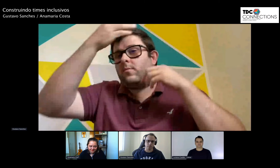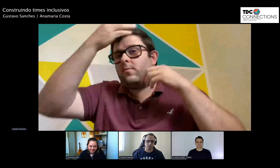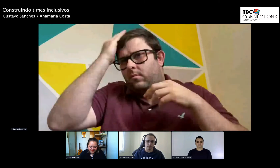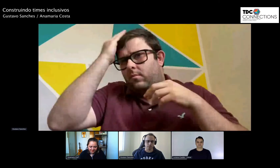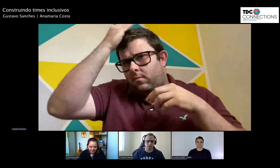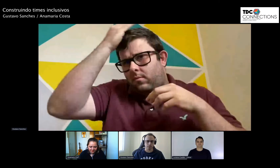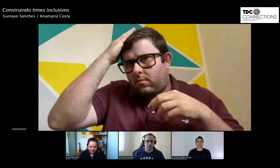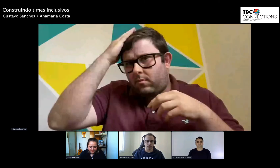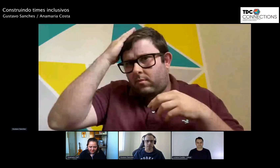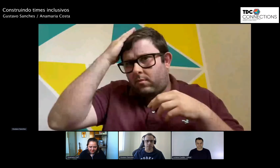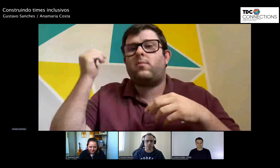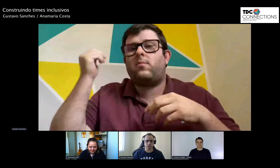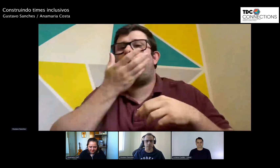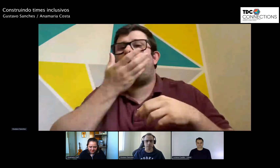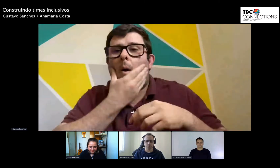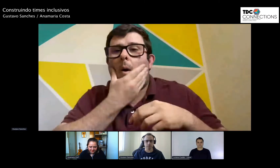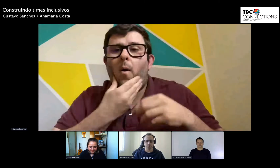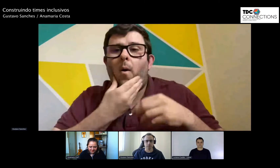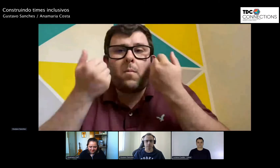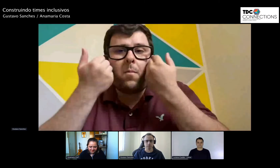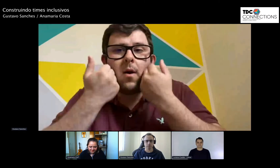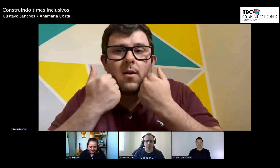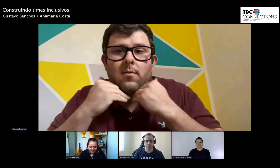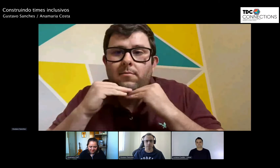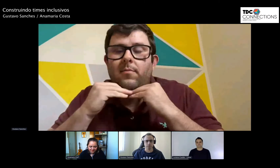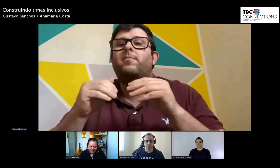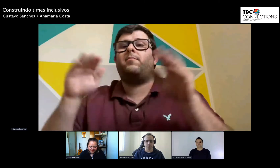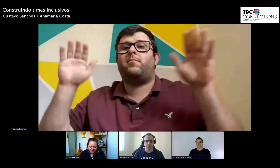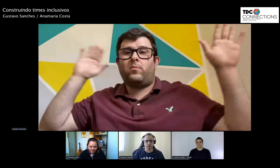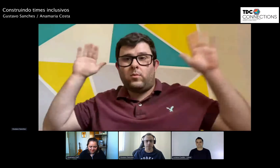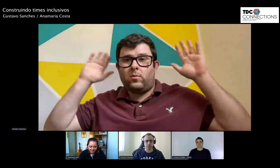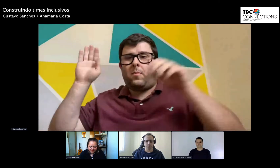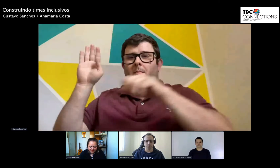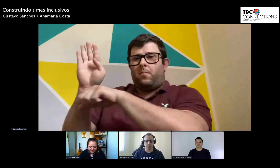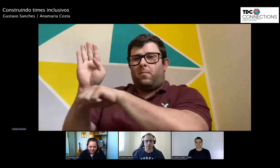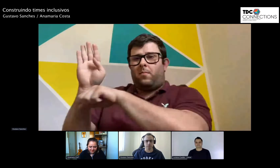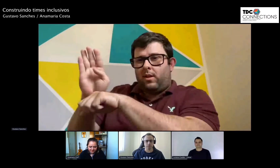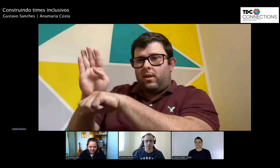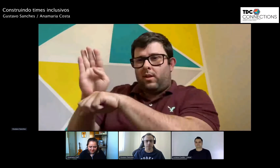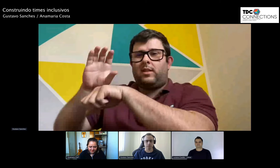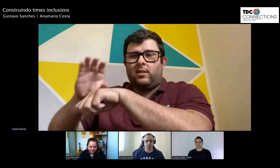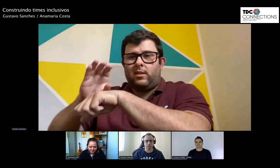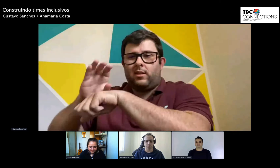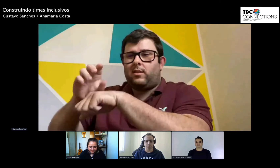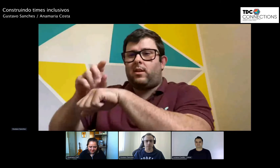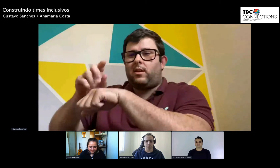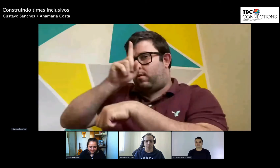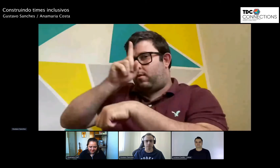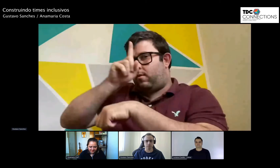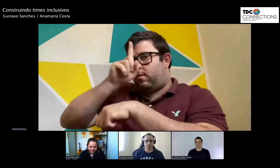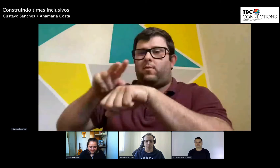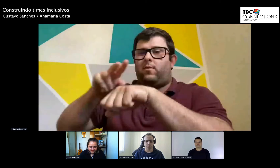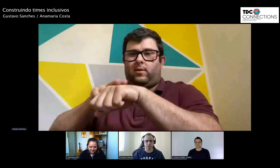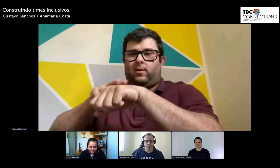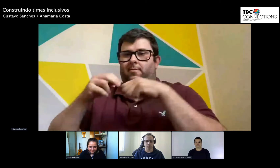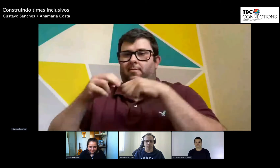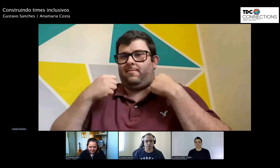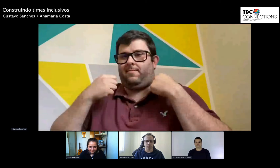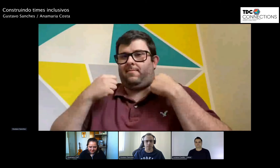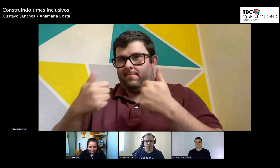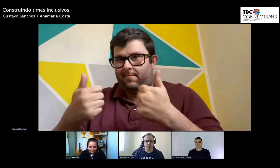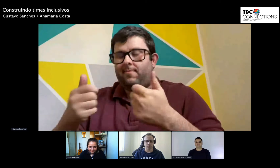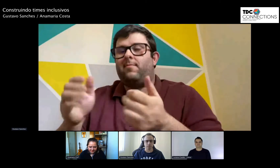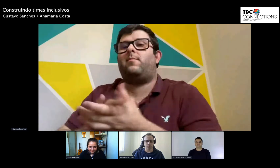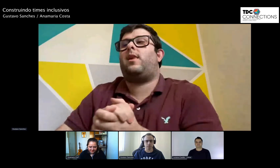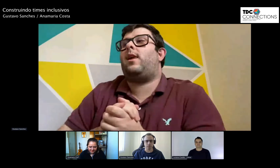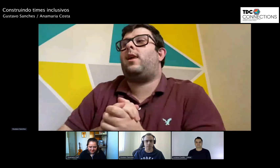uma armação preta, cabelos penteados para o lado, tenho barba, estou no fundo bege, cinza,